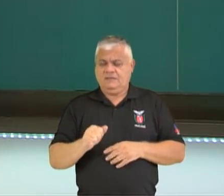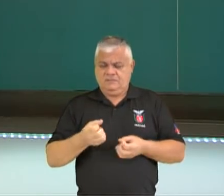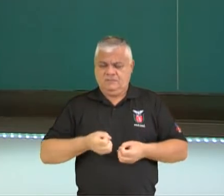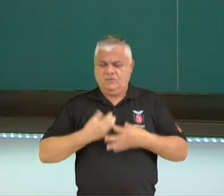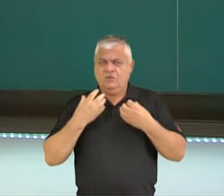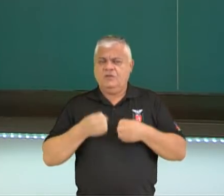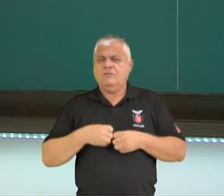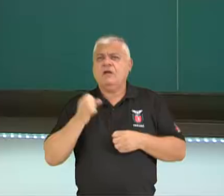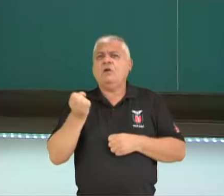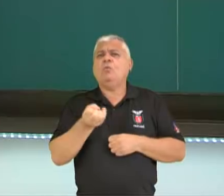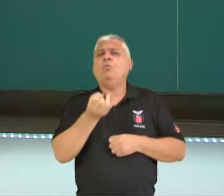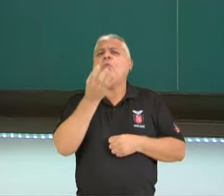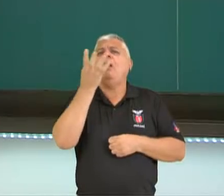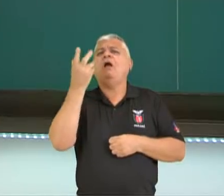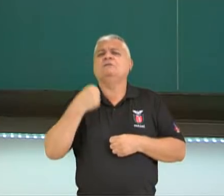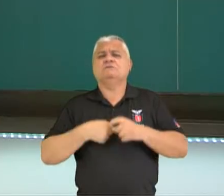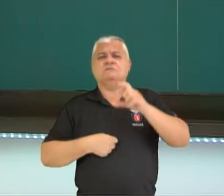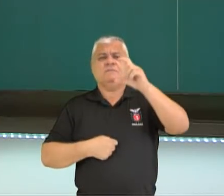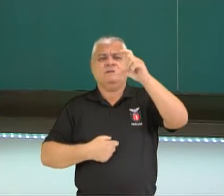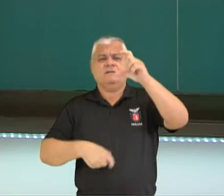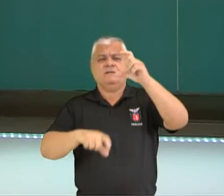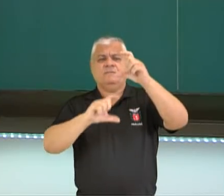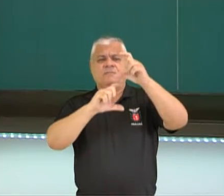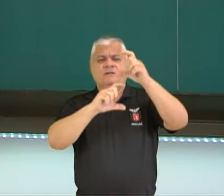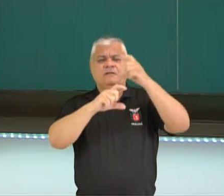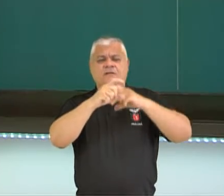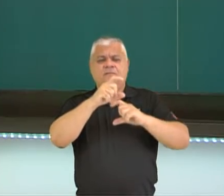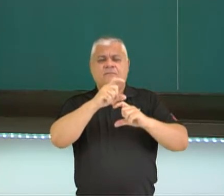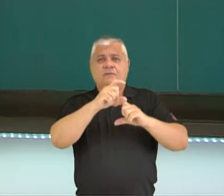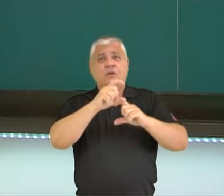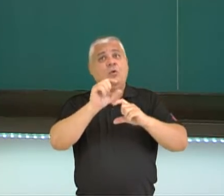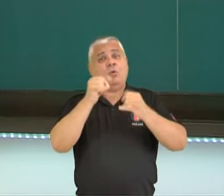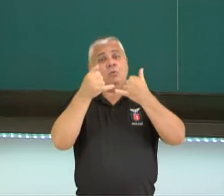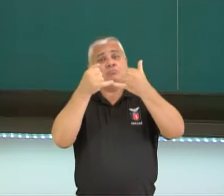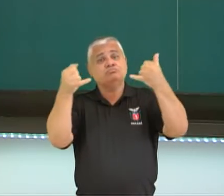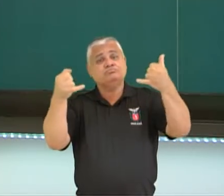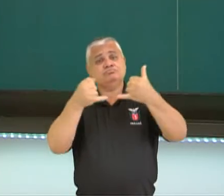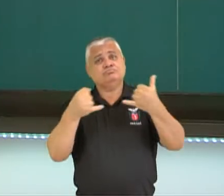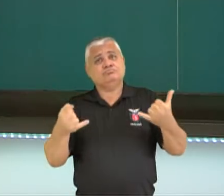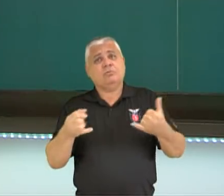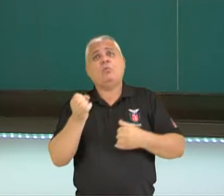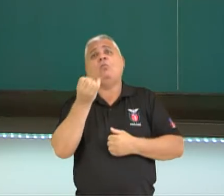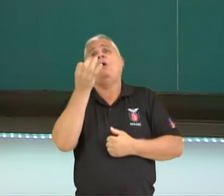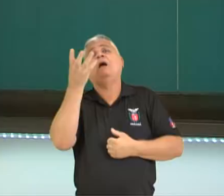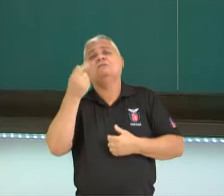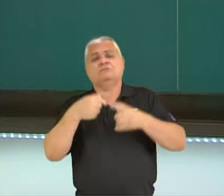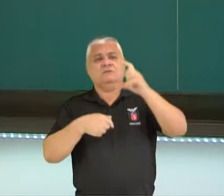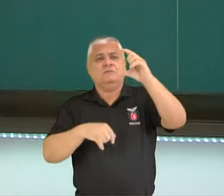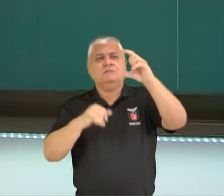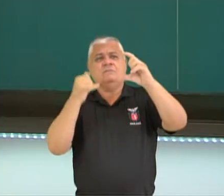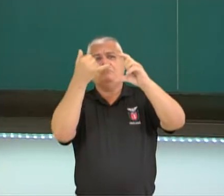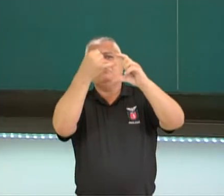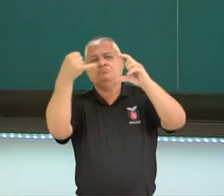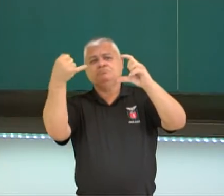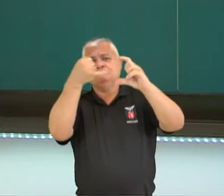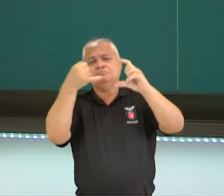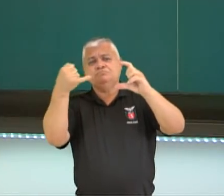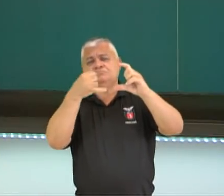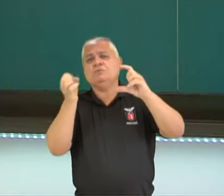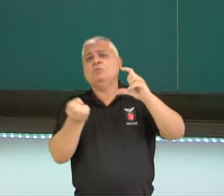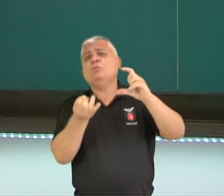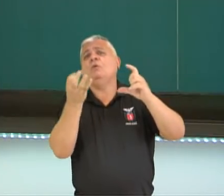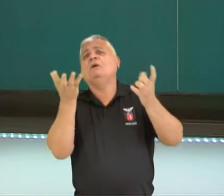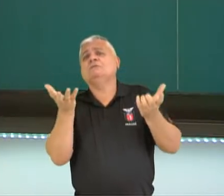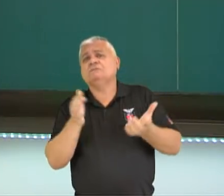versos Professora porque eu sei que cada linha é um verso Quantos versos tem que ter para ser considerado um